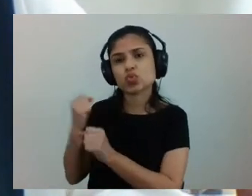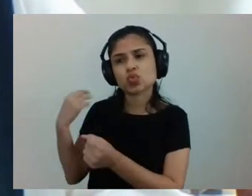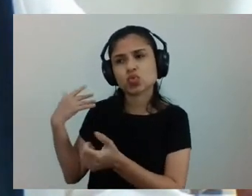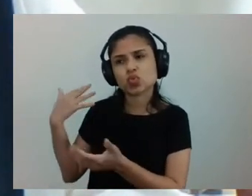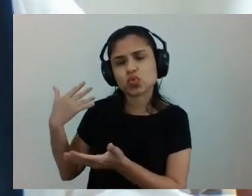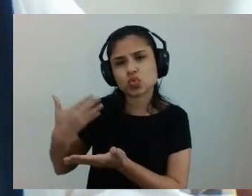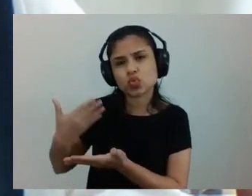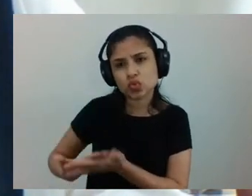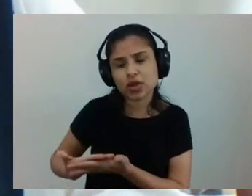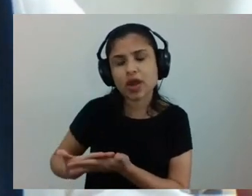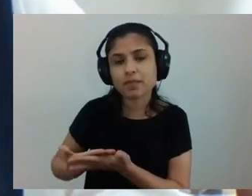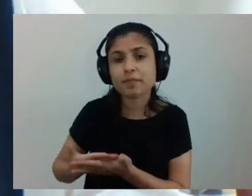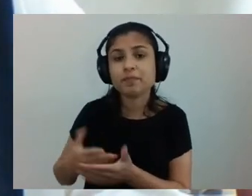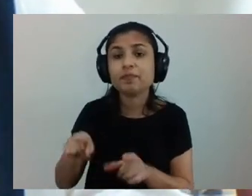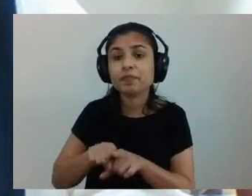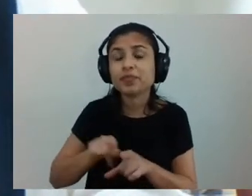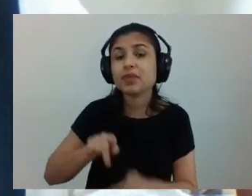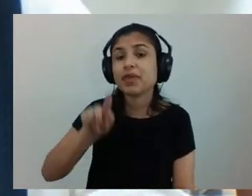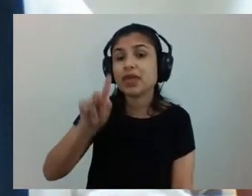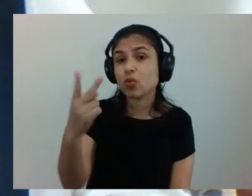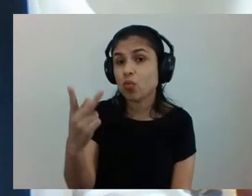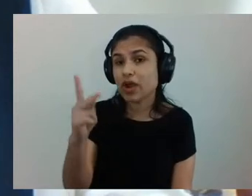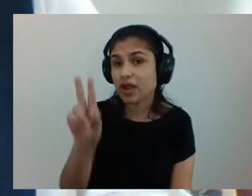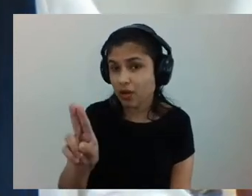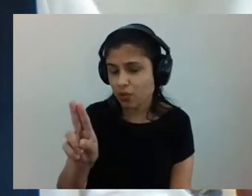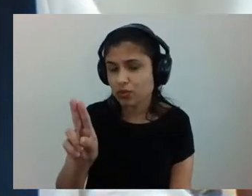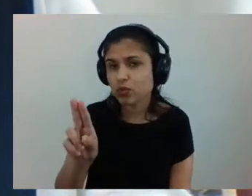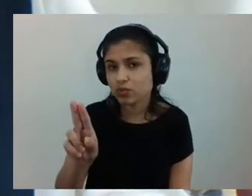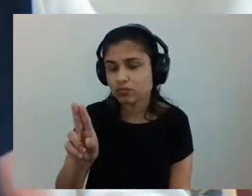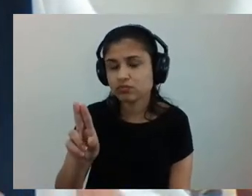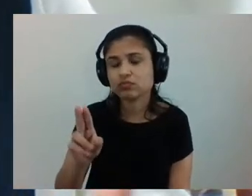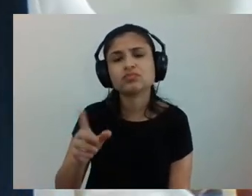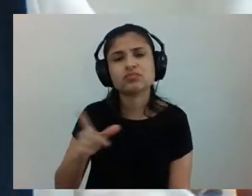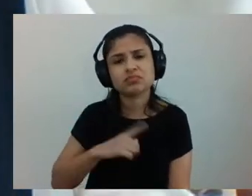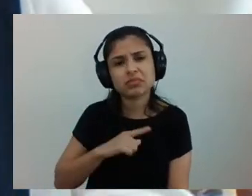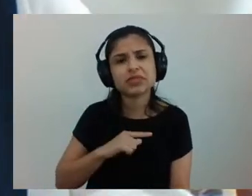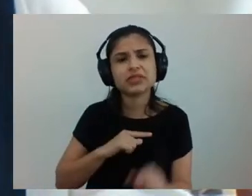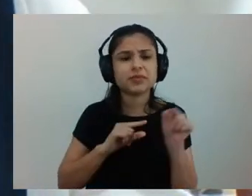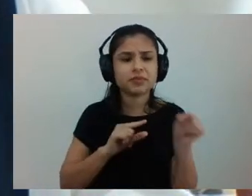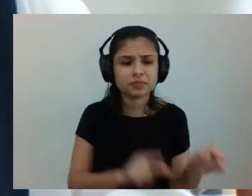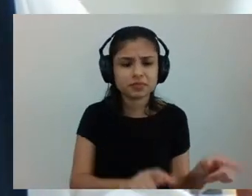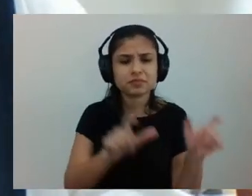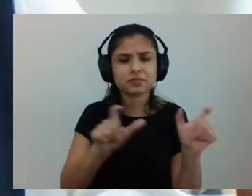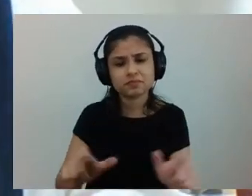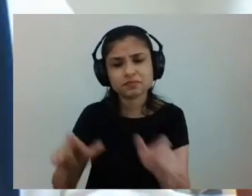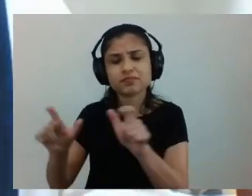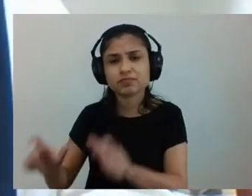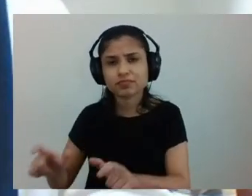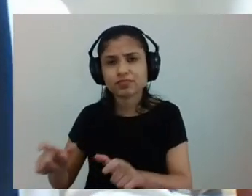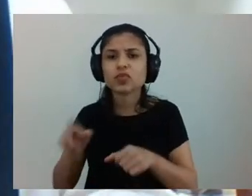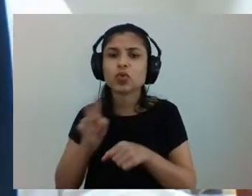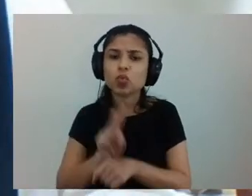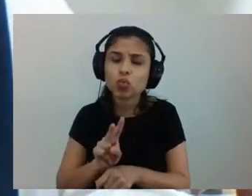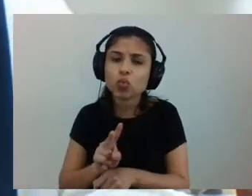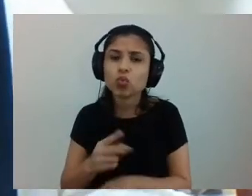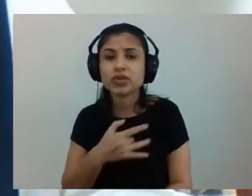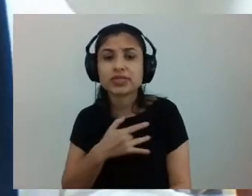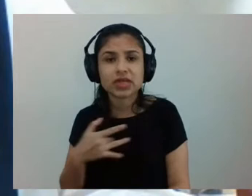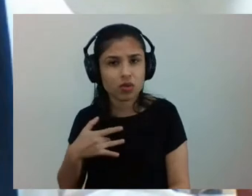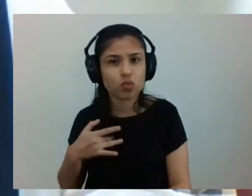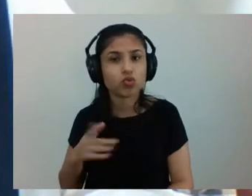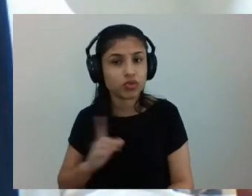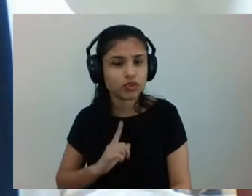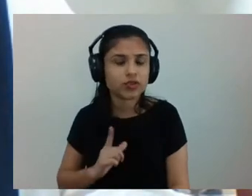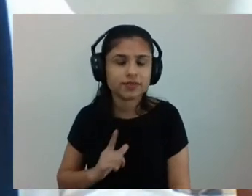anos, o HU. Então, temos aí diversos aparelhos para esse cuidado, né? Então,